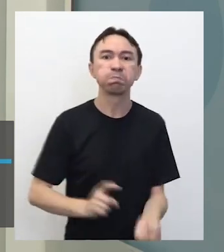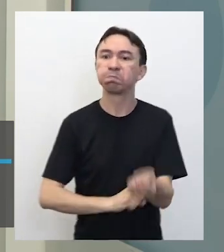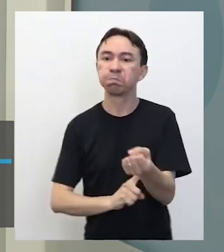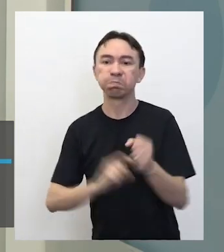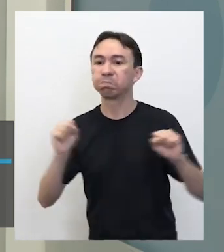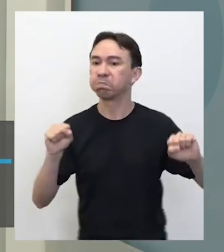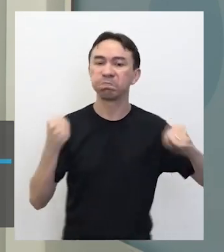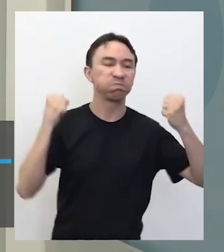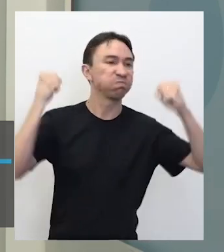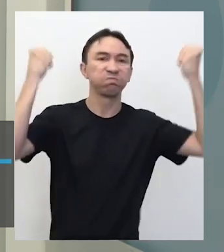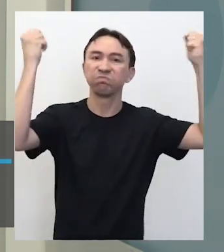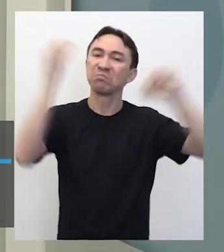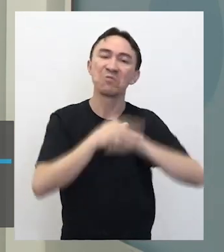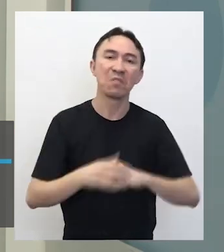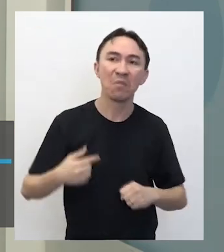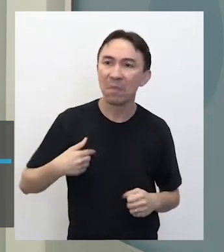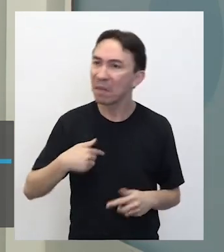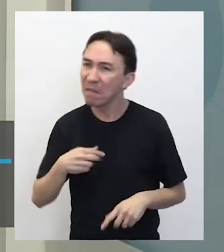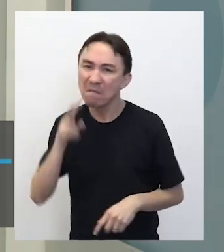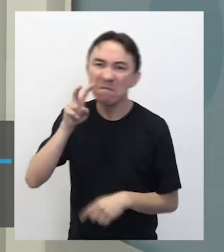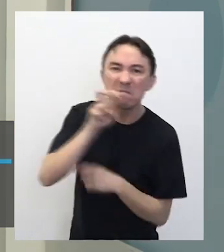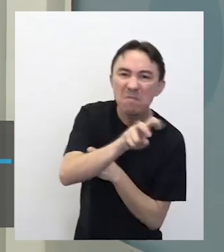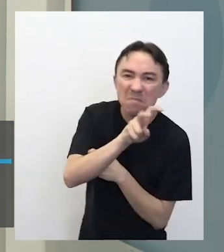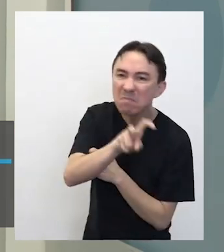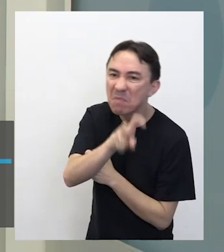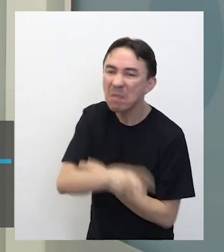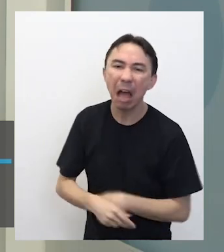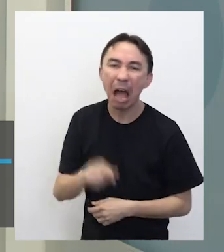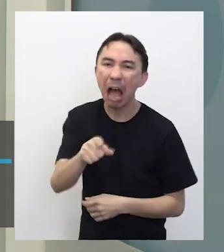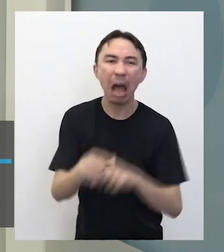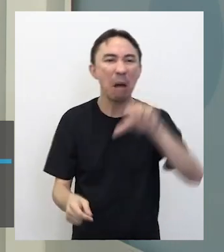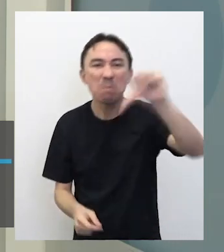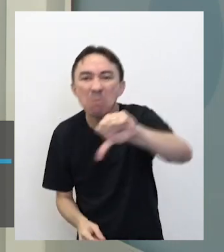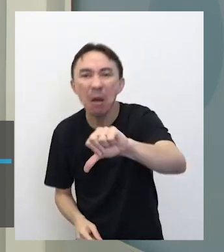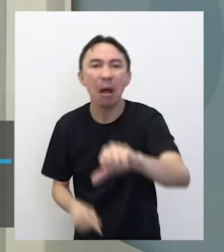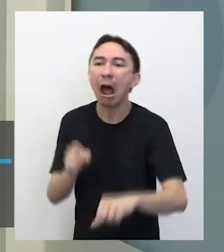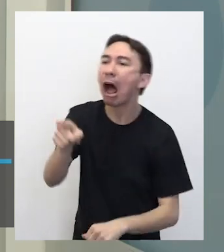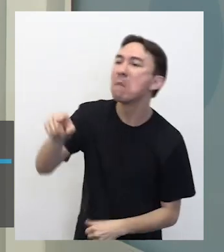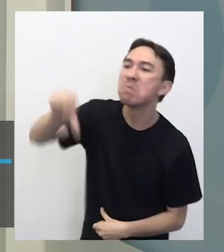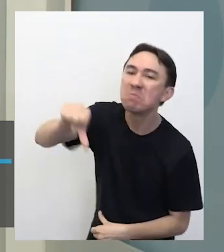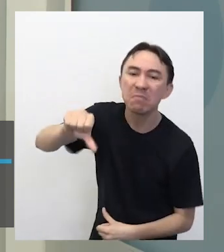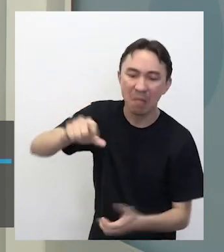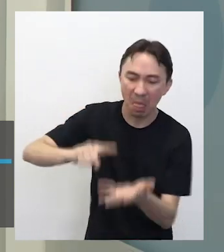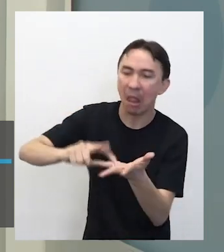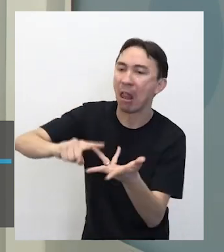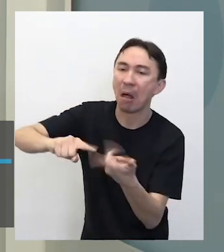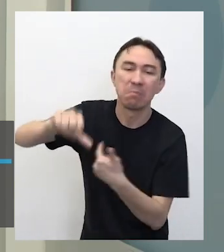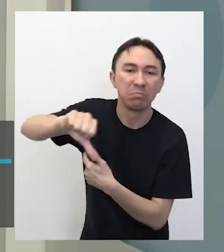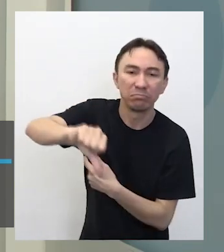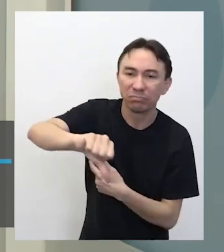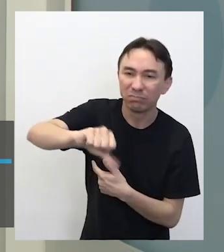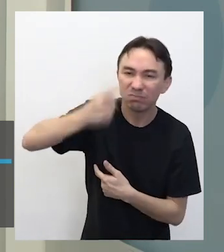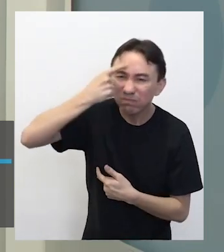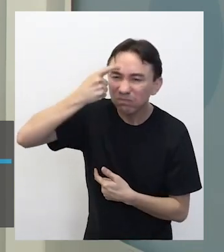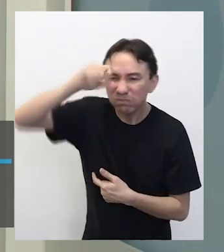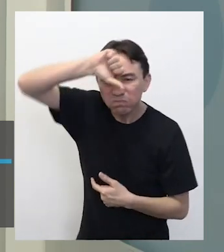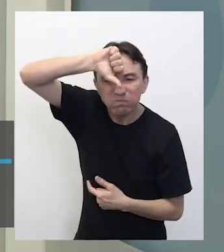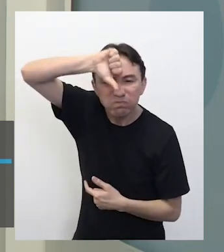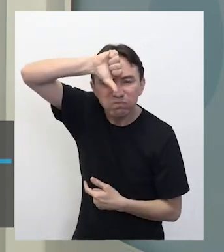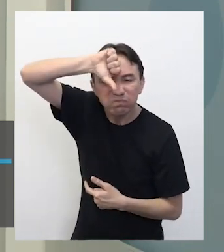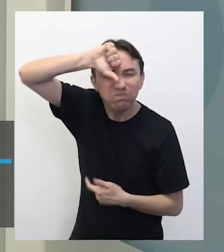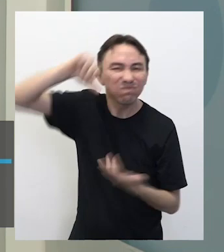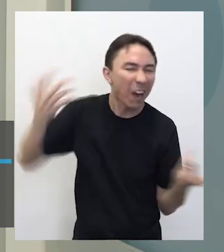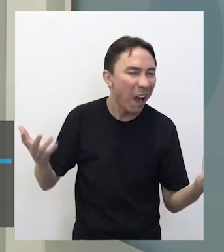vê defeito em tudo, problemas em tudo. Teve até um professor que falou, e as adversidades, né?